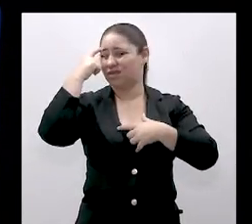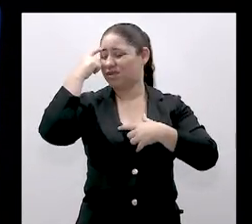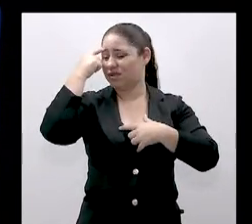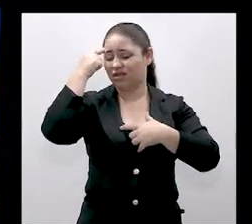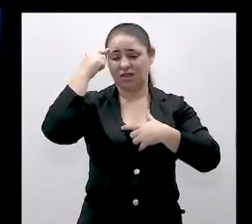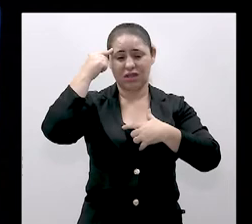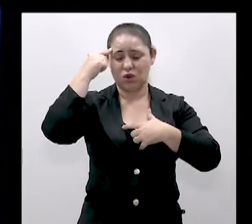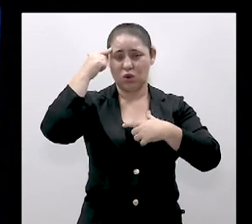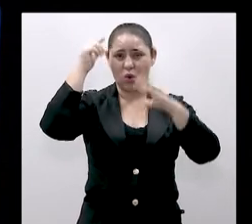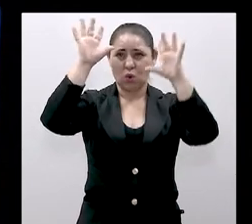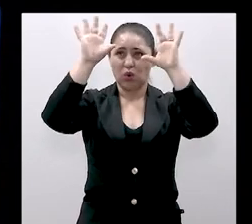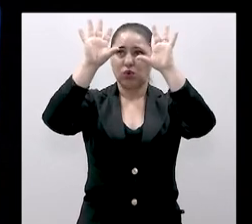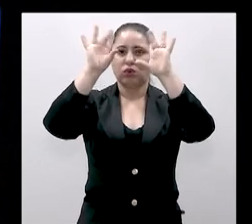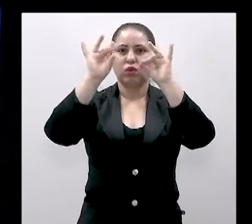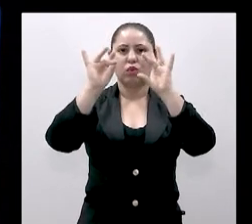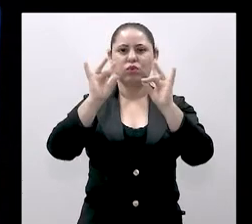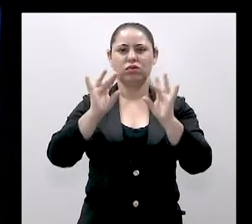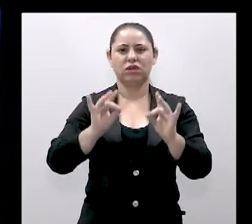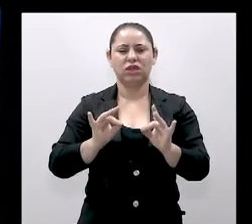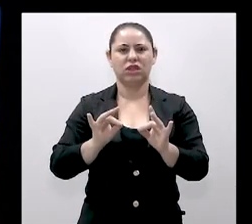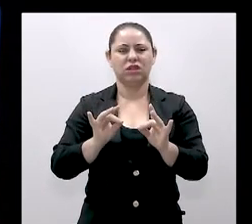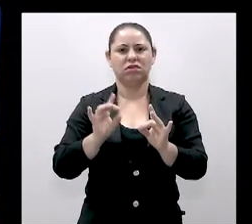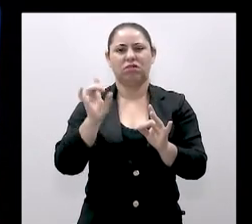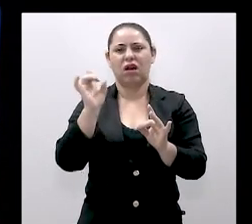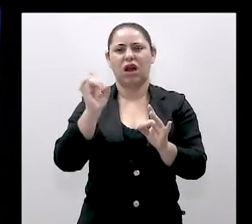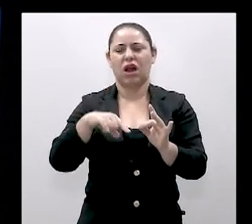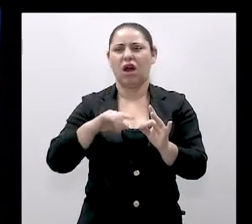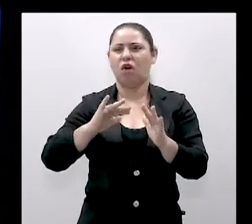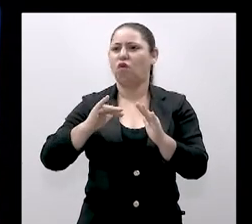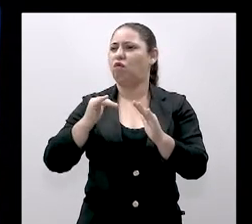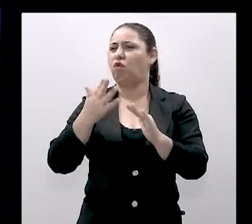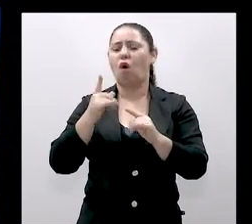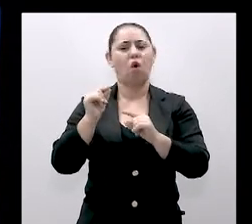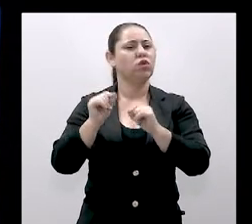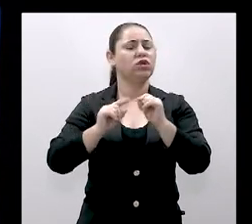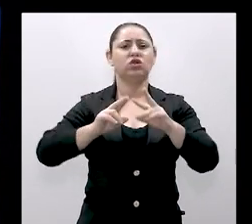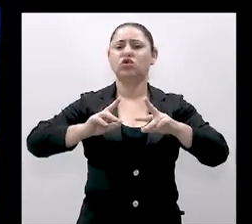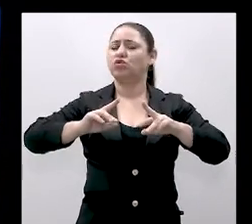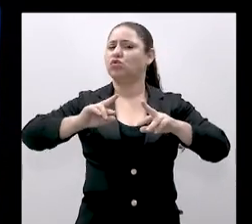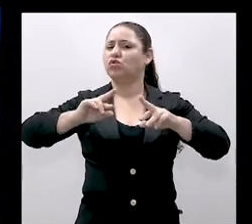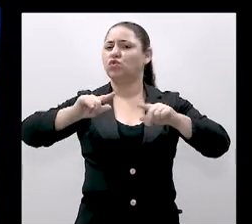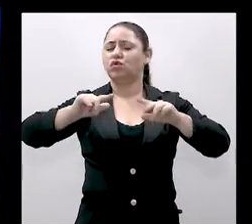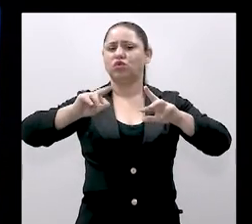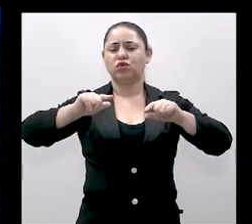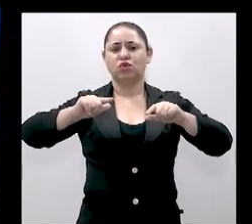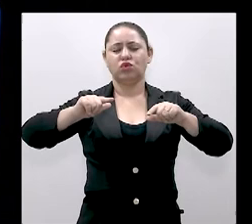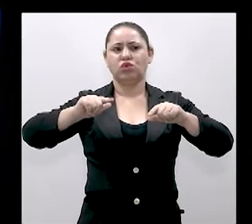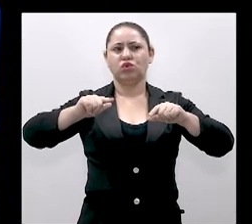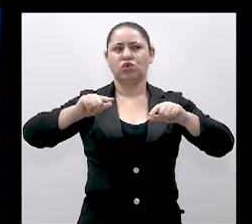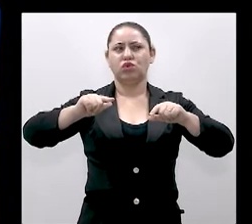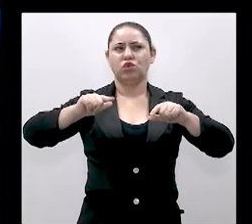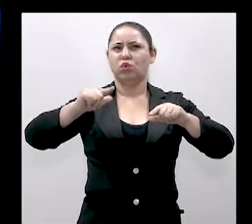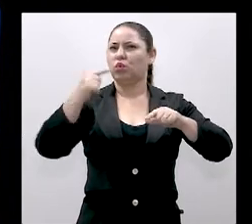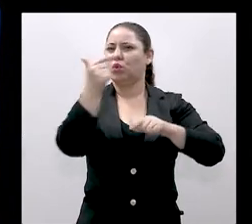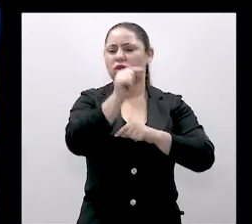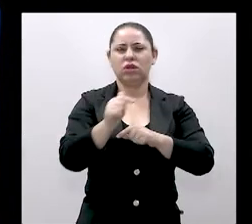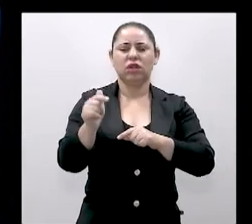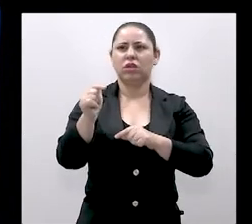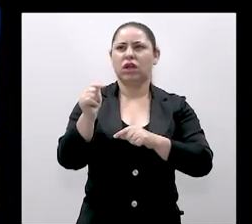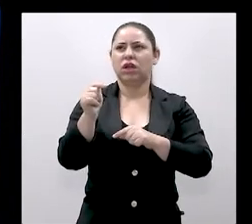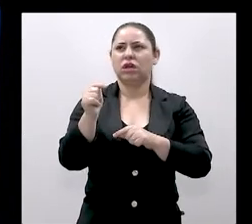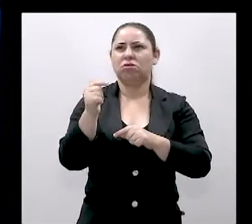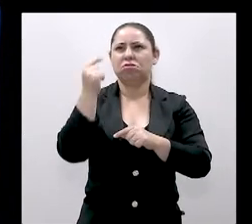raciocinar em contextos assim absolutamente fora de qualquer